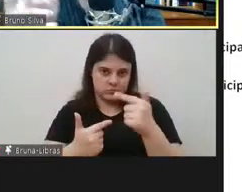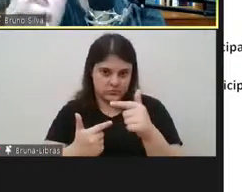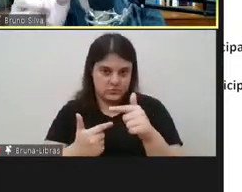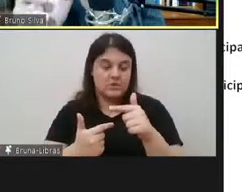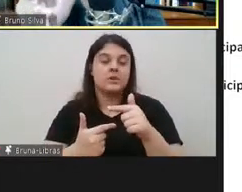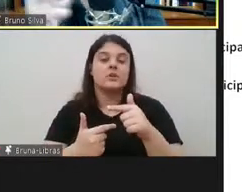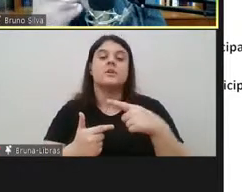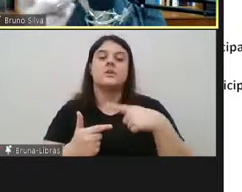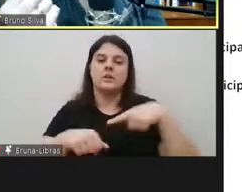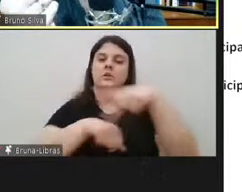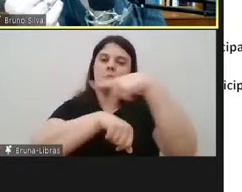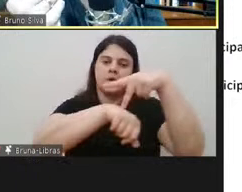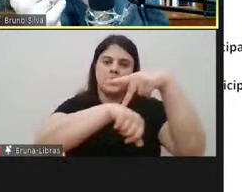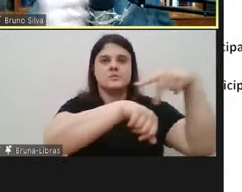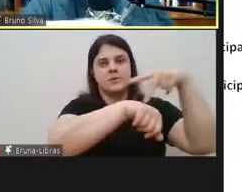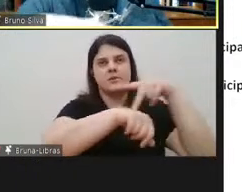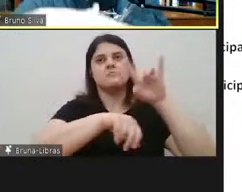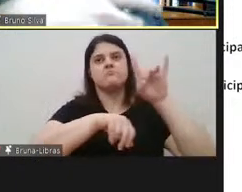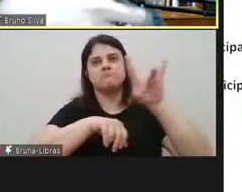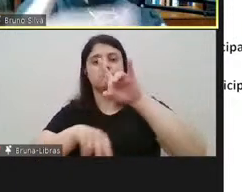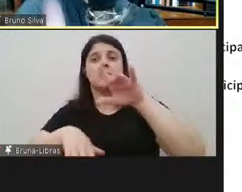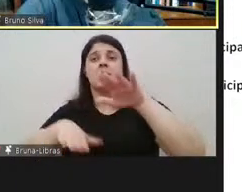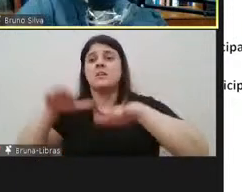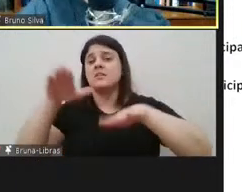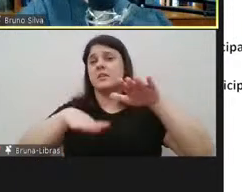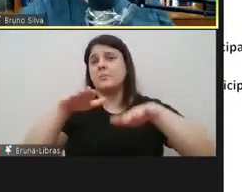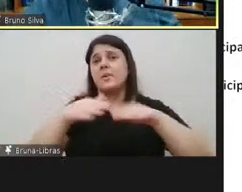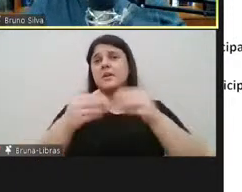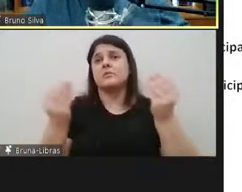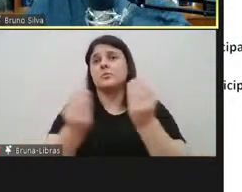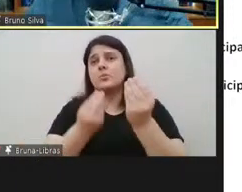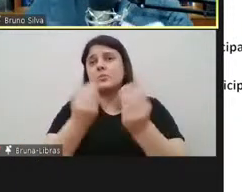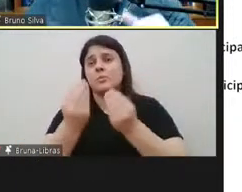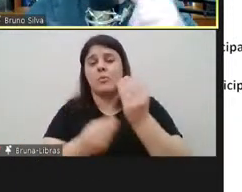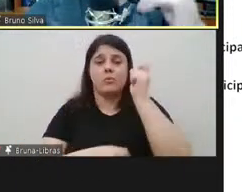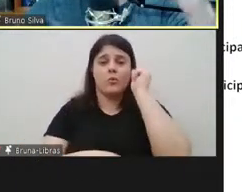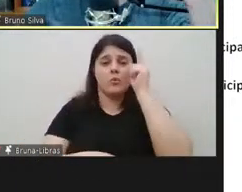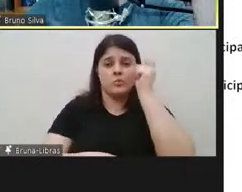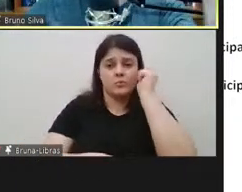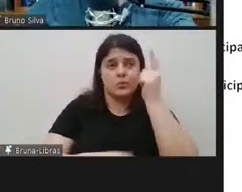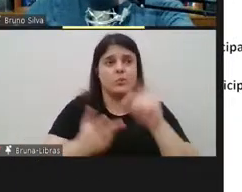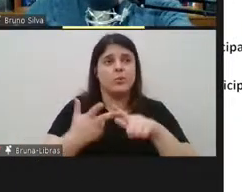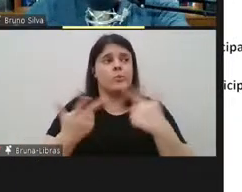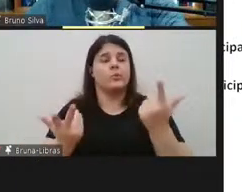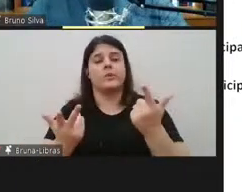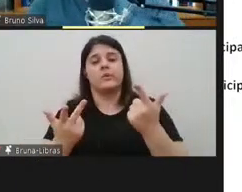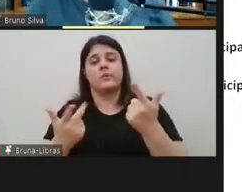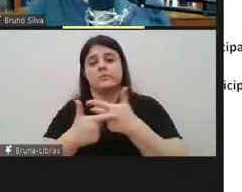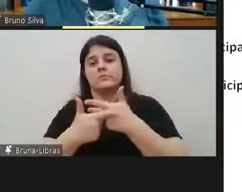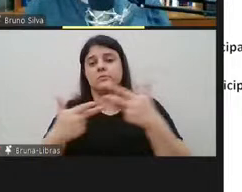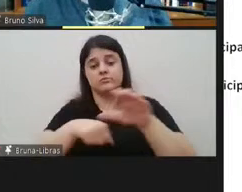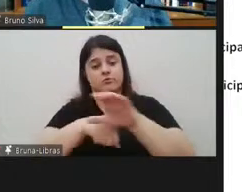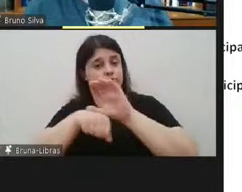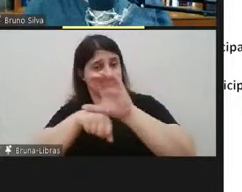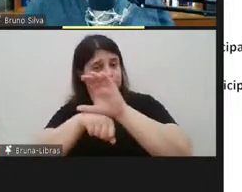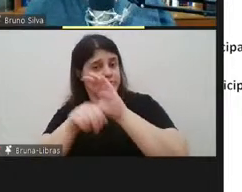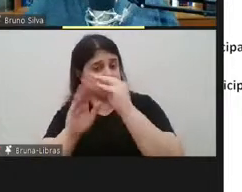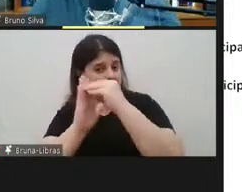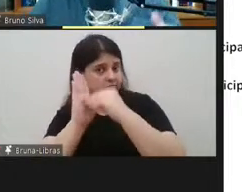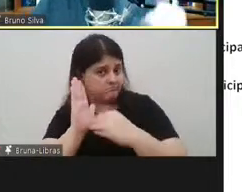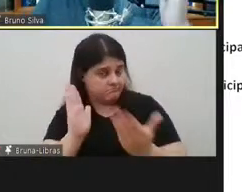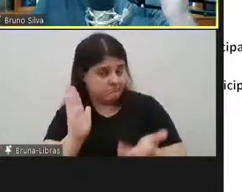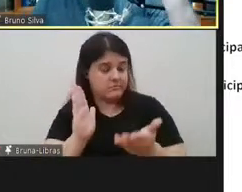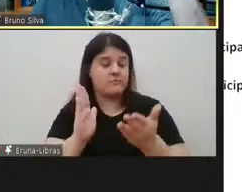sistema político ele vai funcionar de maneira diferente vai depender de certos traços culturais vai depender de certos traços constitui e